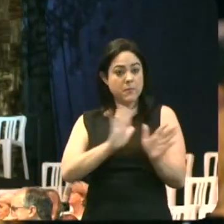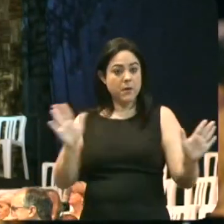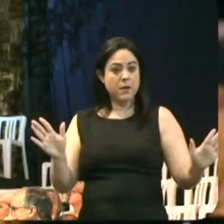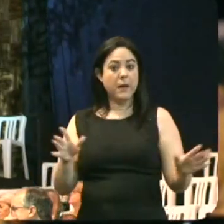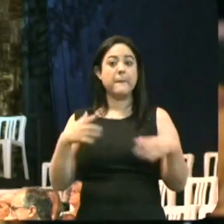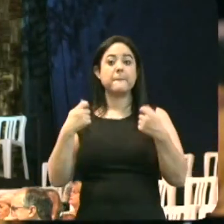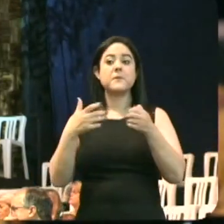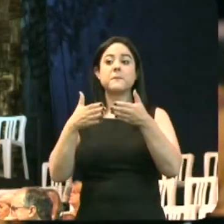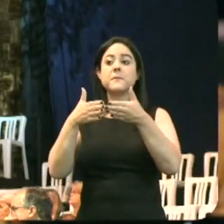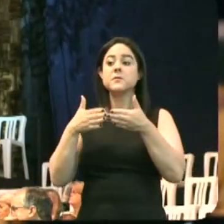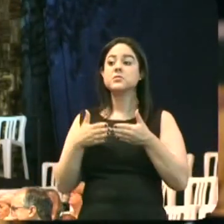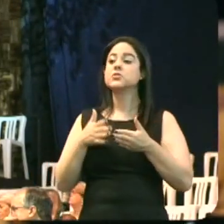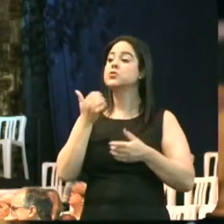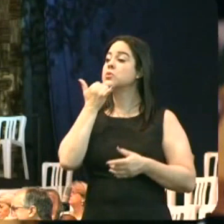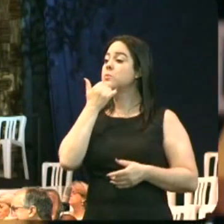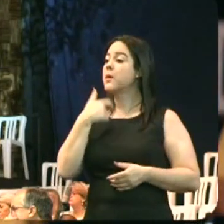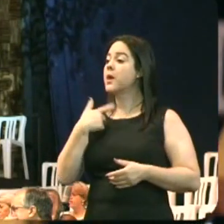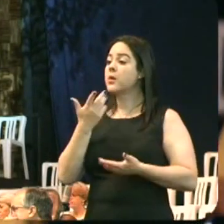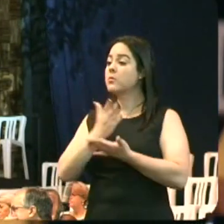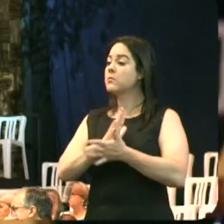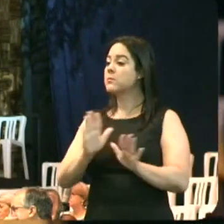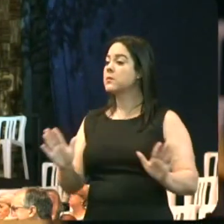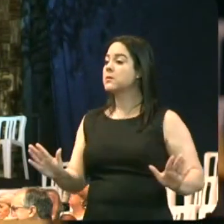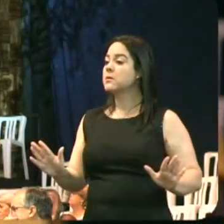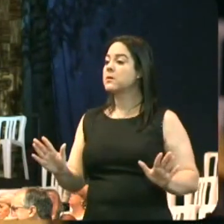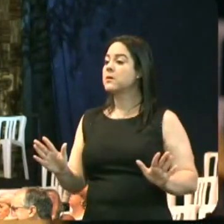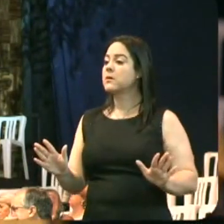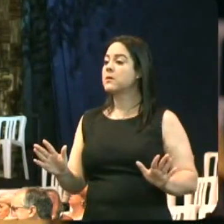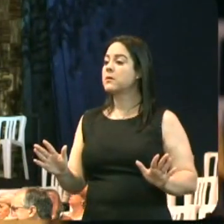pedir permissão para dizer que não é mais.